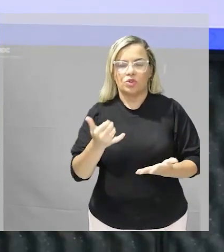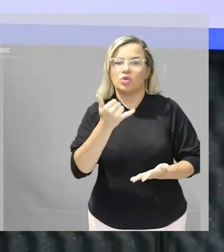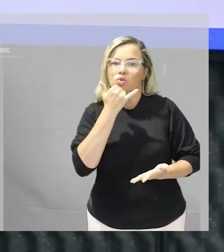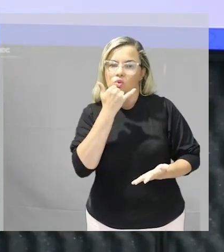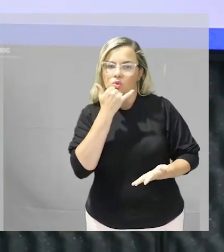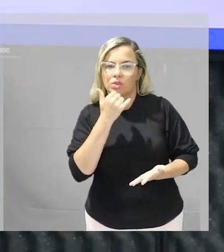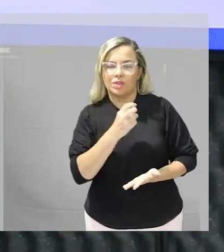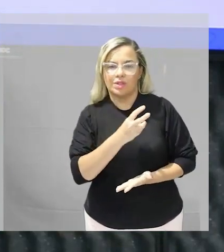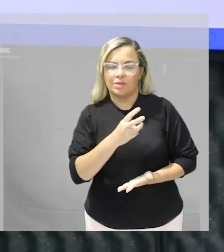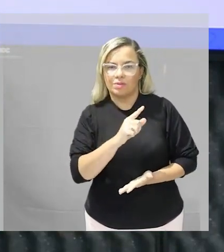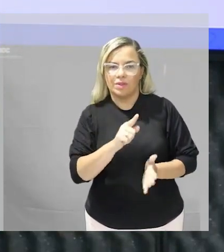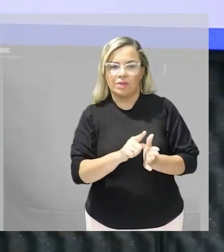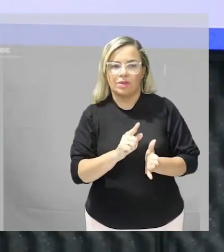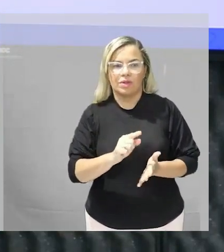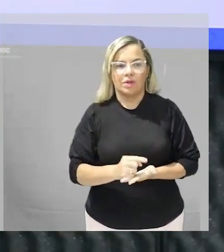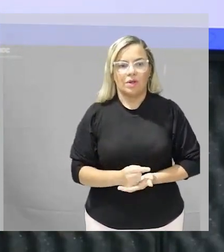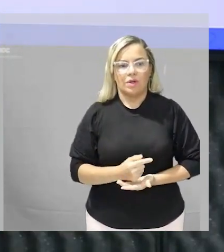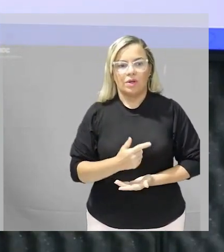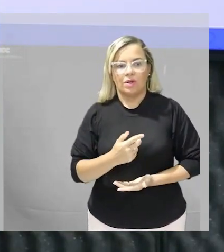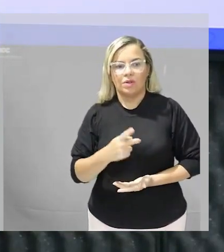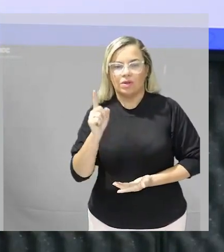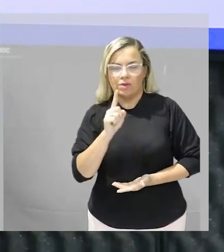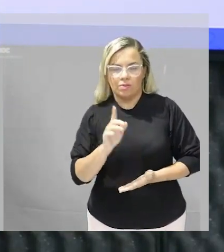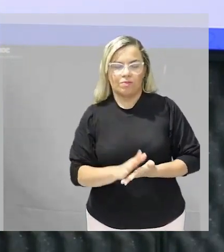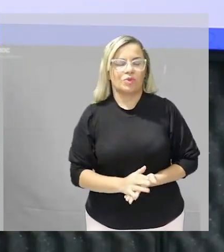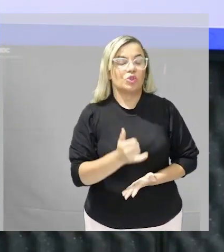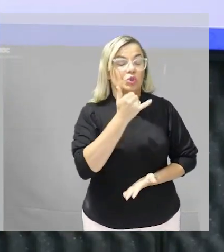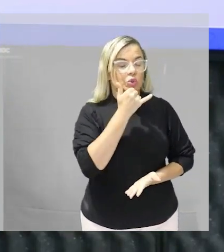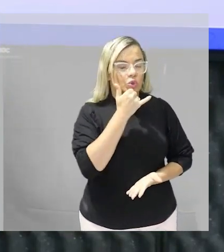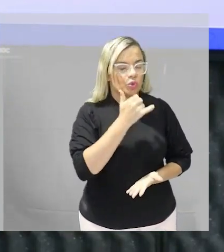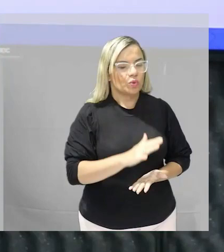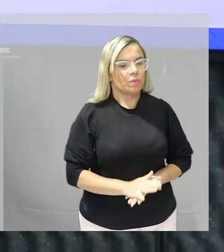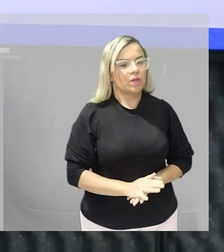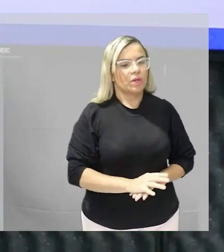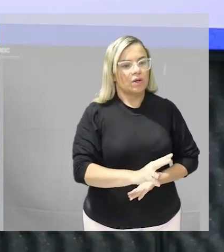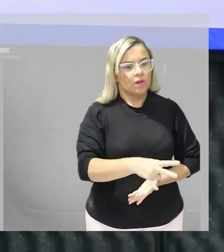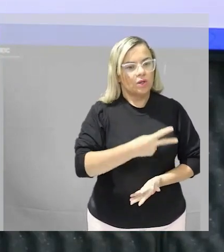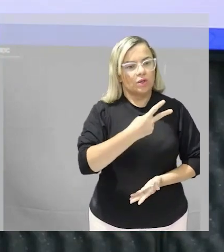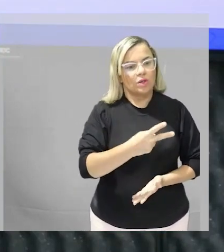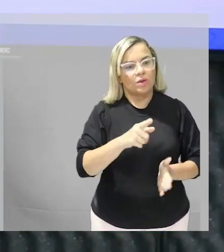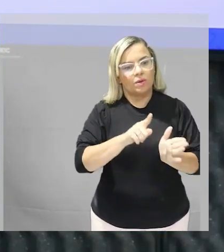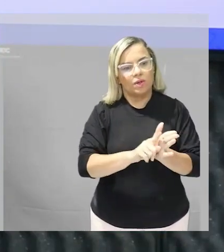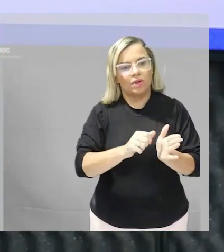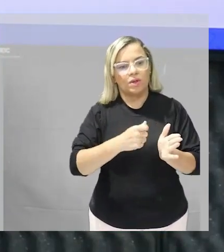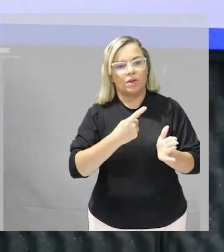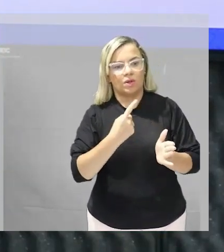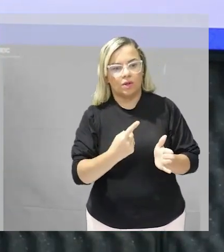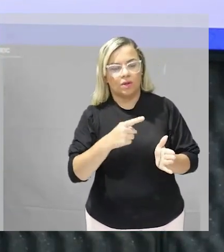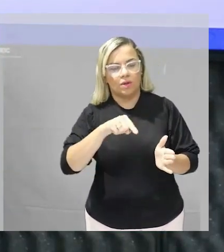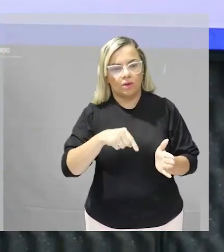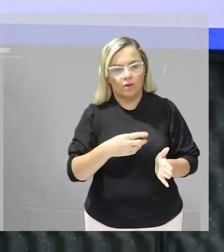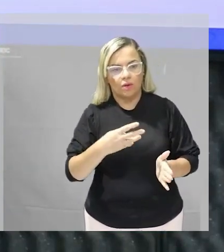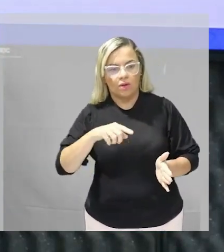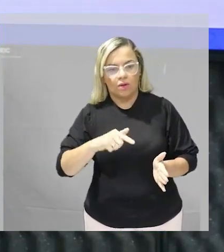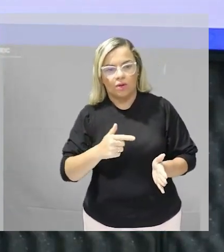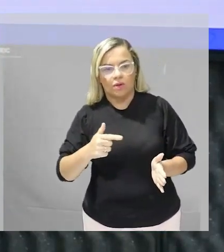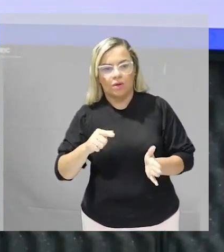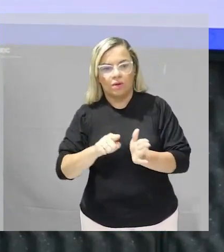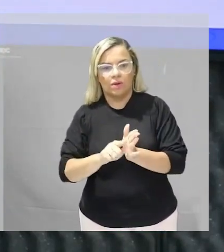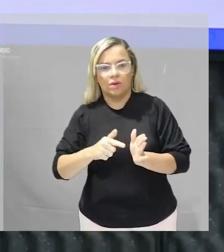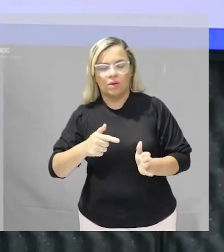ou desculpa 3 - 2 não 2 - 1 2 é 4,2 - 1 que é o